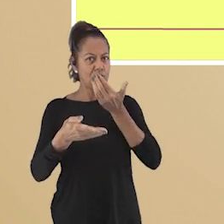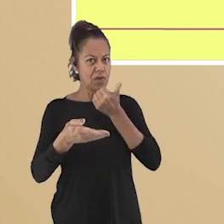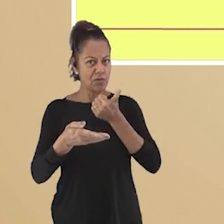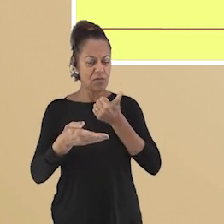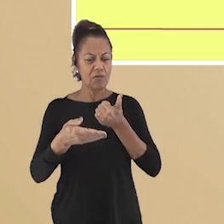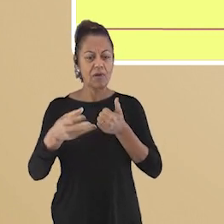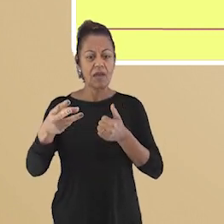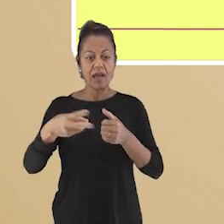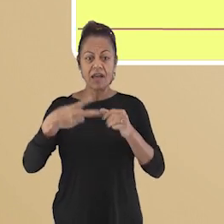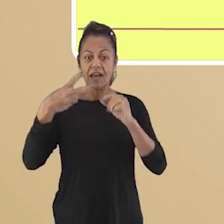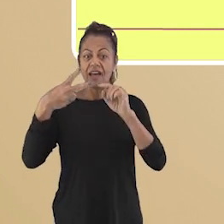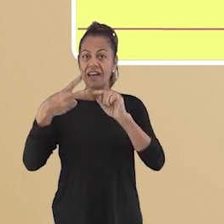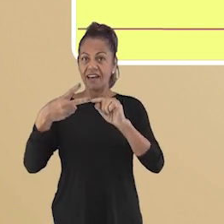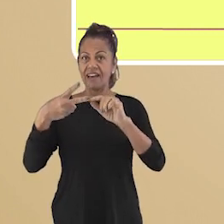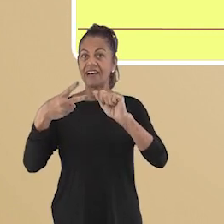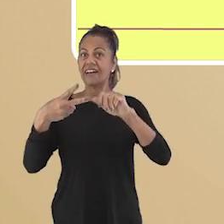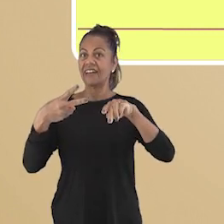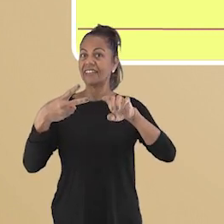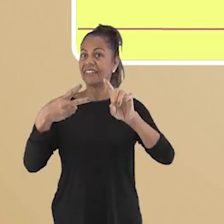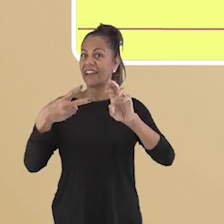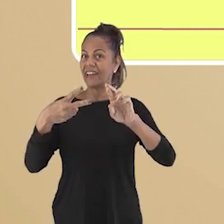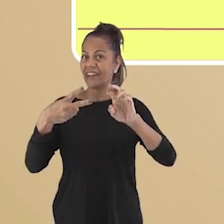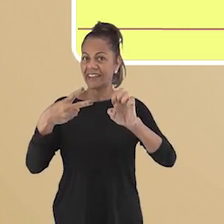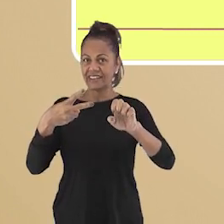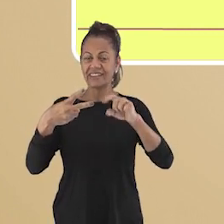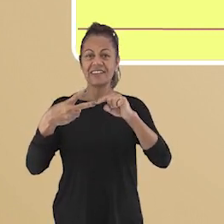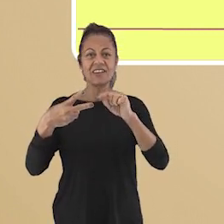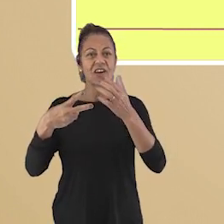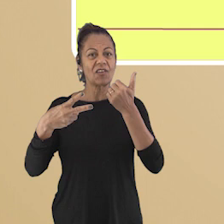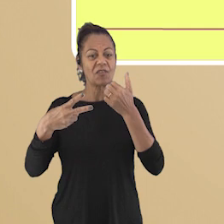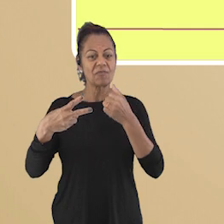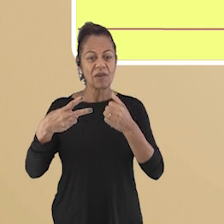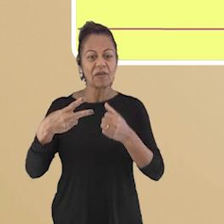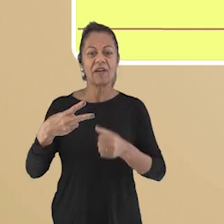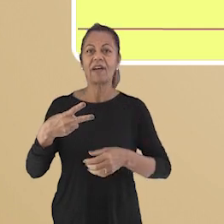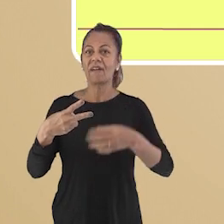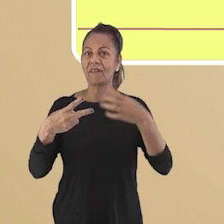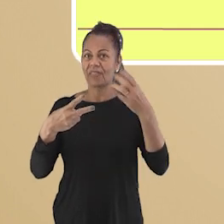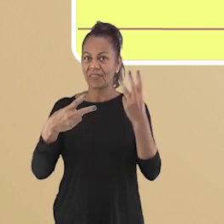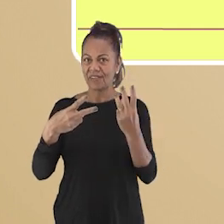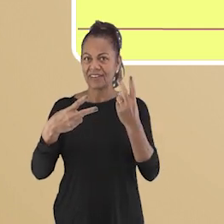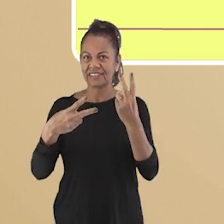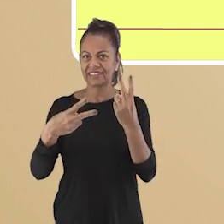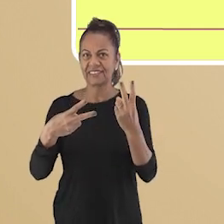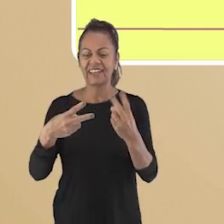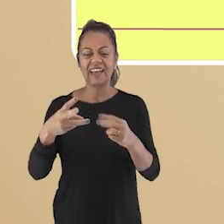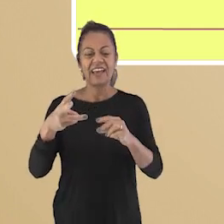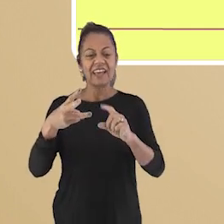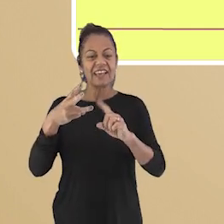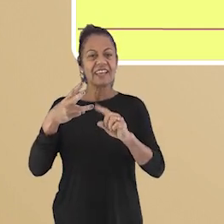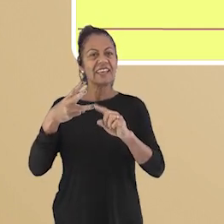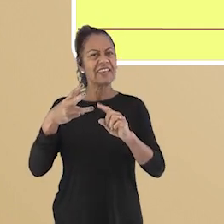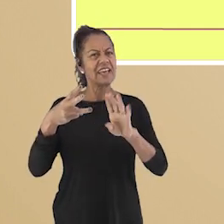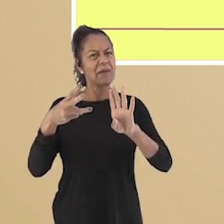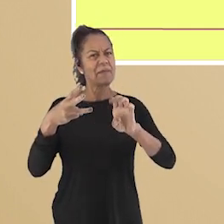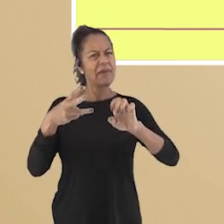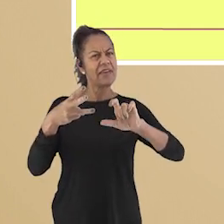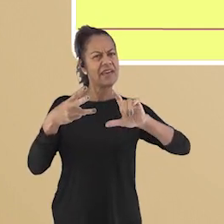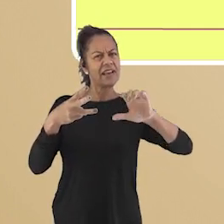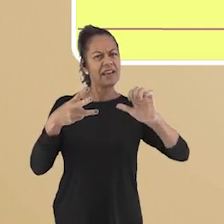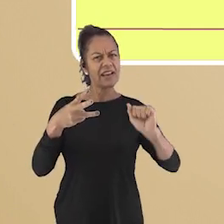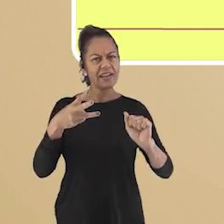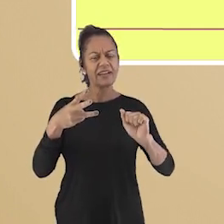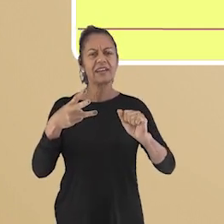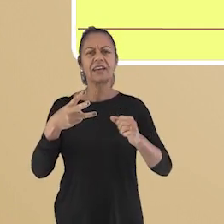a Bela saboreou outros 4 pedaços da sua pizza. Agora, me diz uma coisa aqui. Olhando